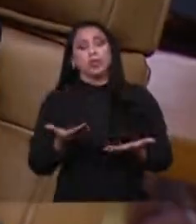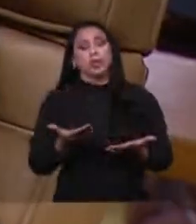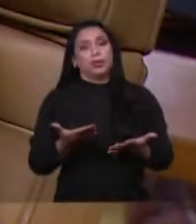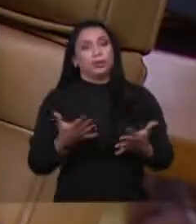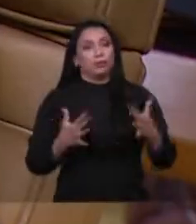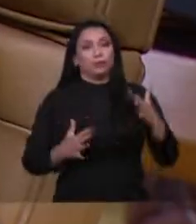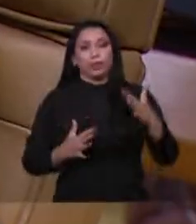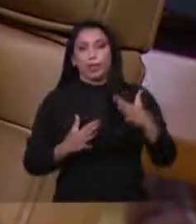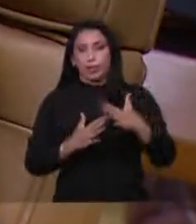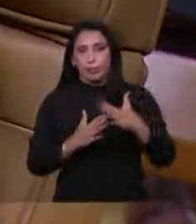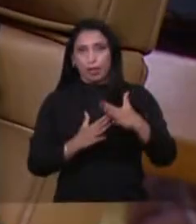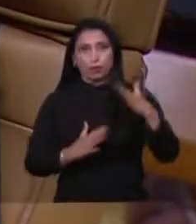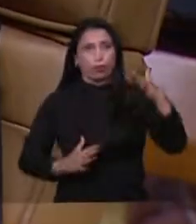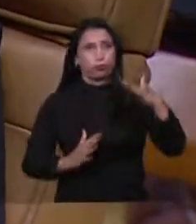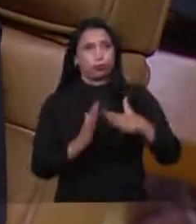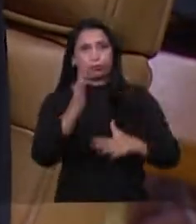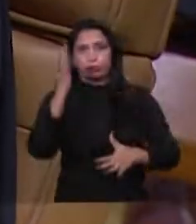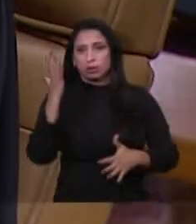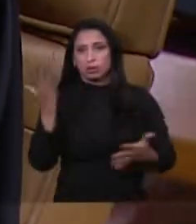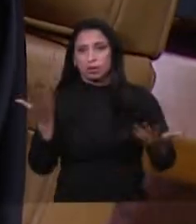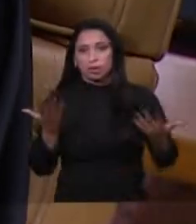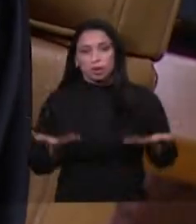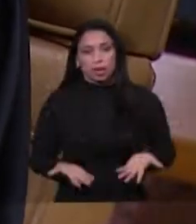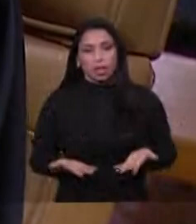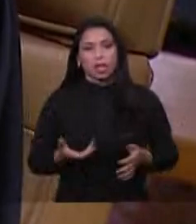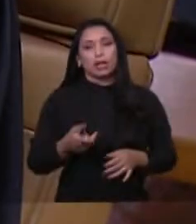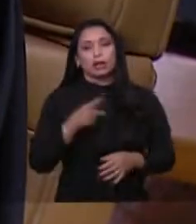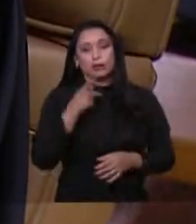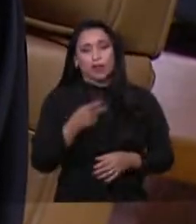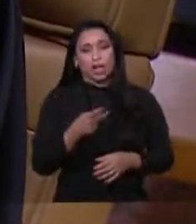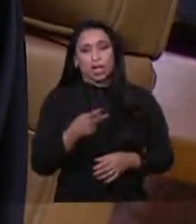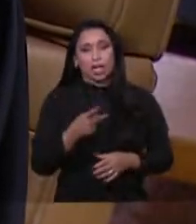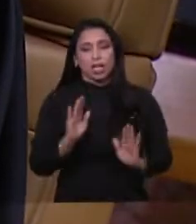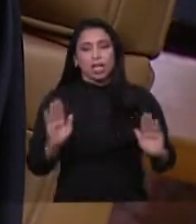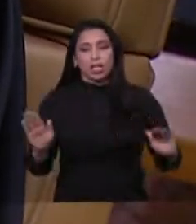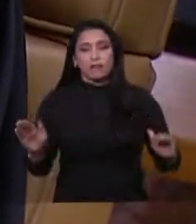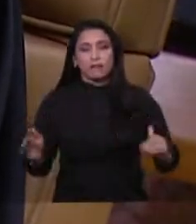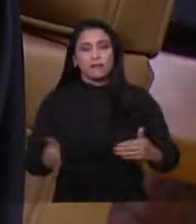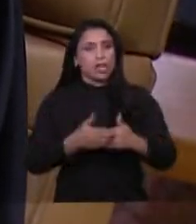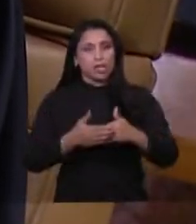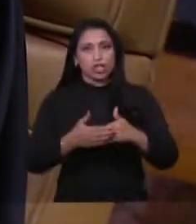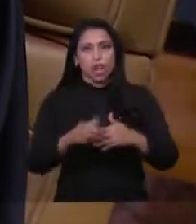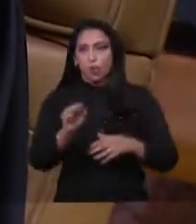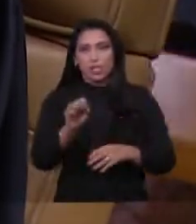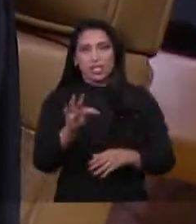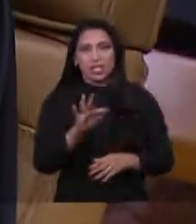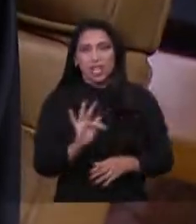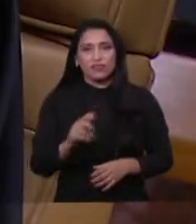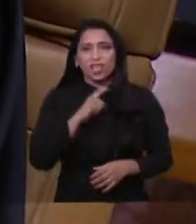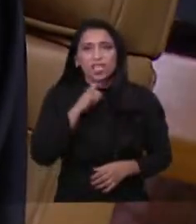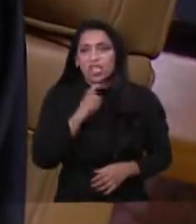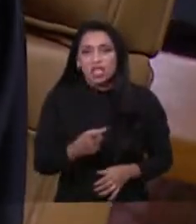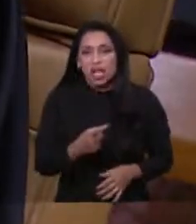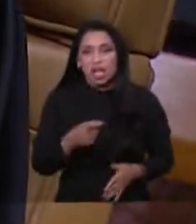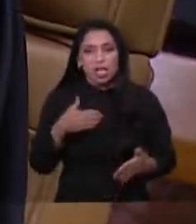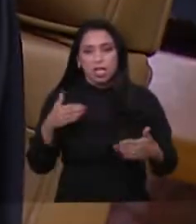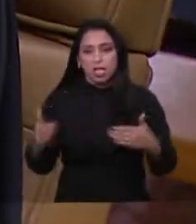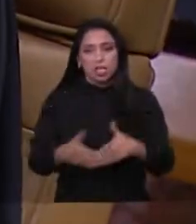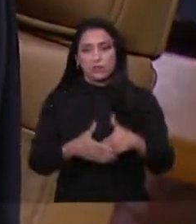dos limites, eu destaquei que ninguém fecharia o Supremo Tribunal Federal. E hoje estamos